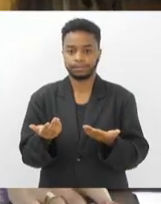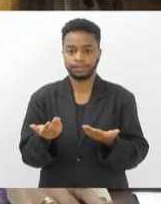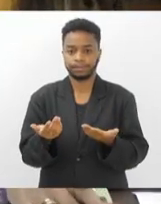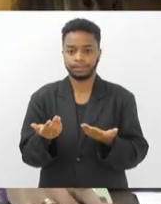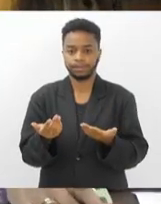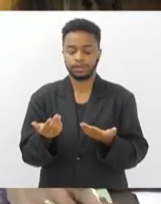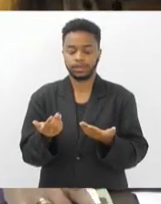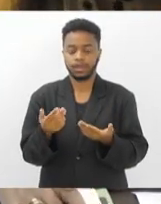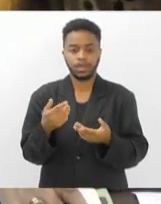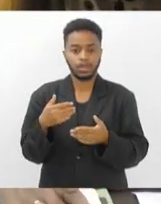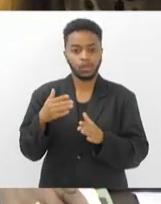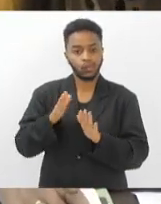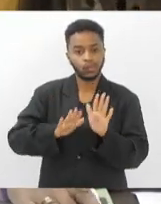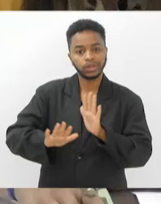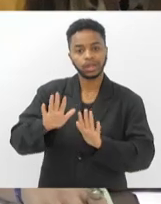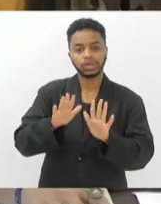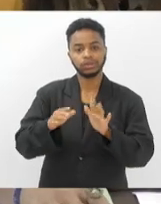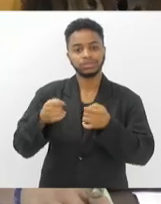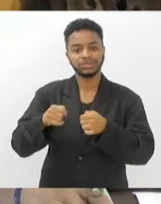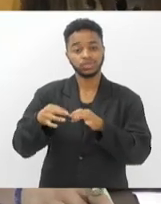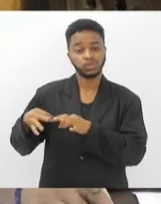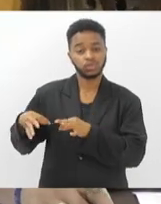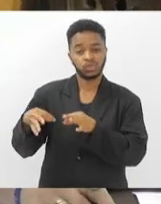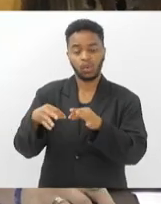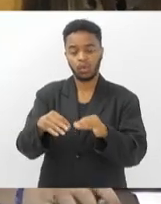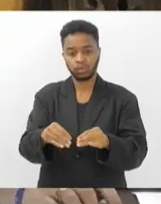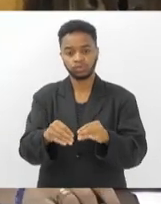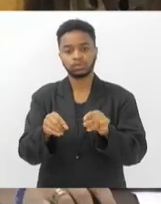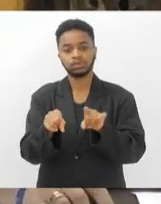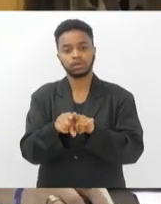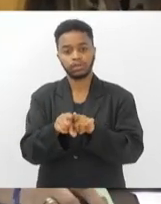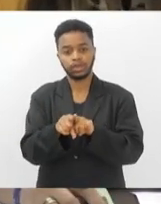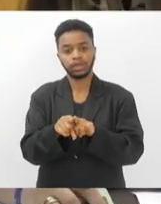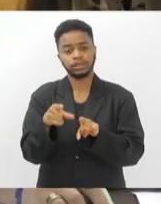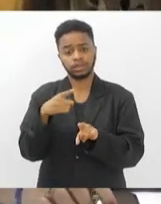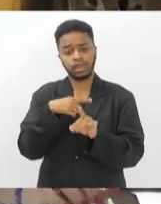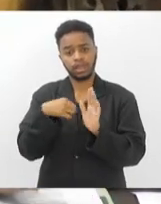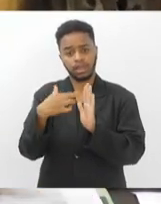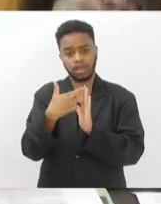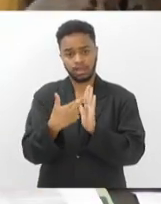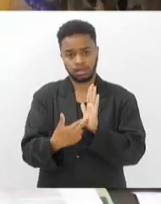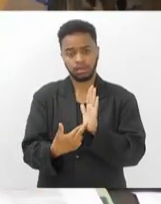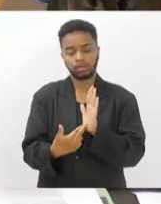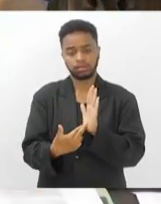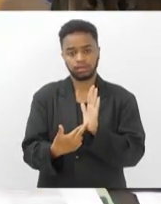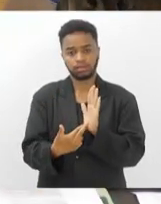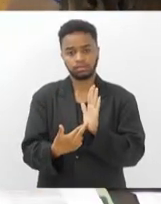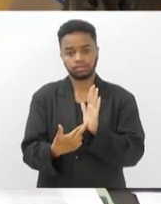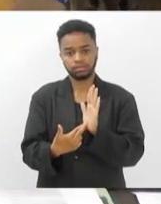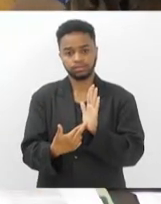deste cuidado que precisamos ter com todos, há um parâmetro de...